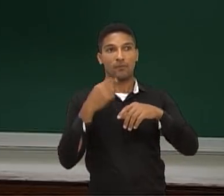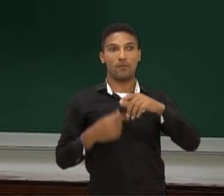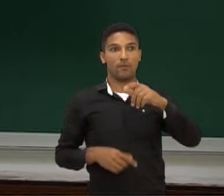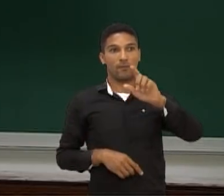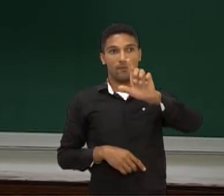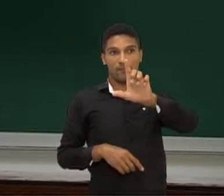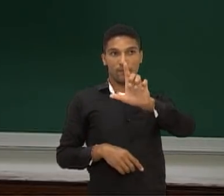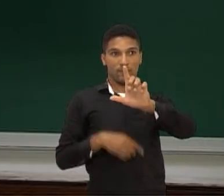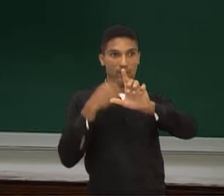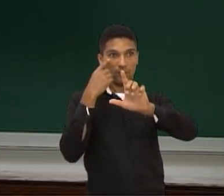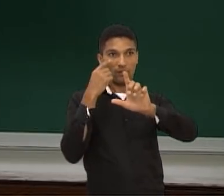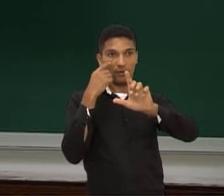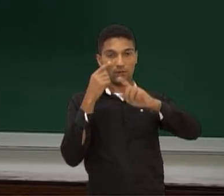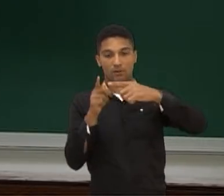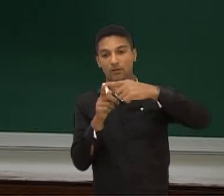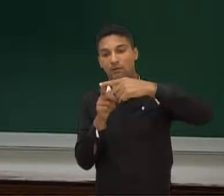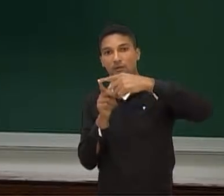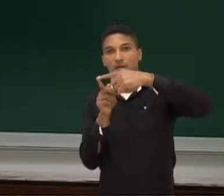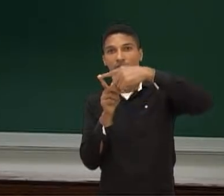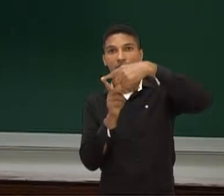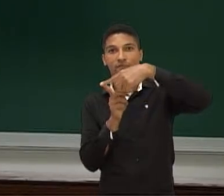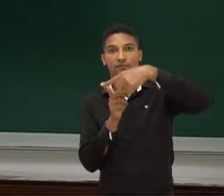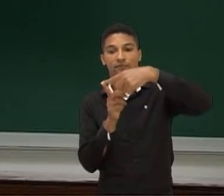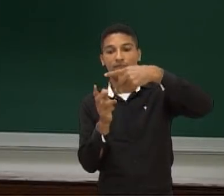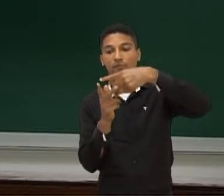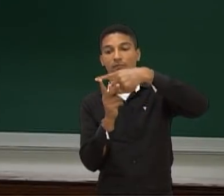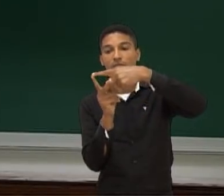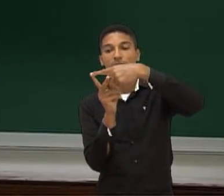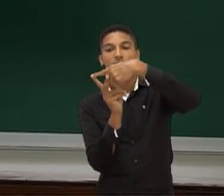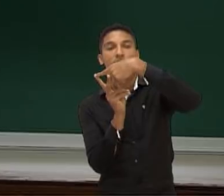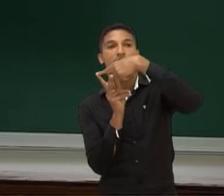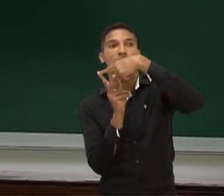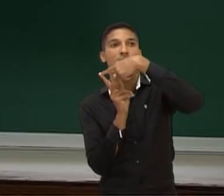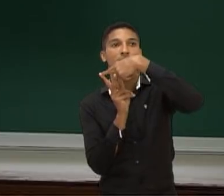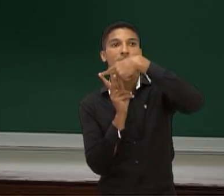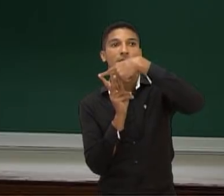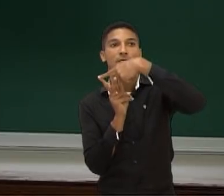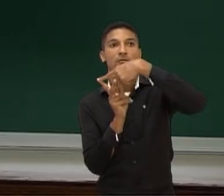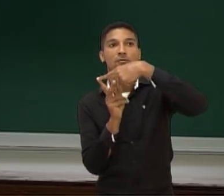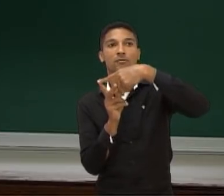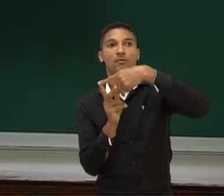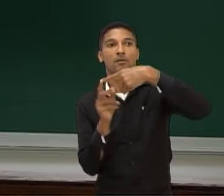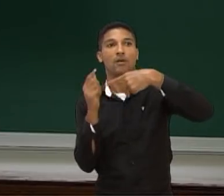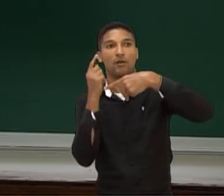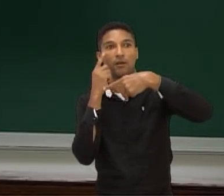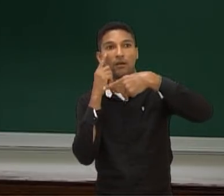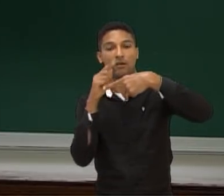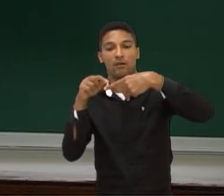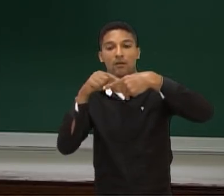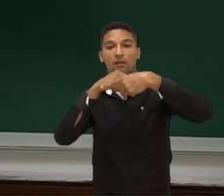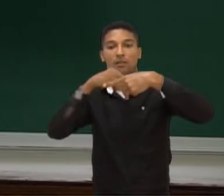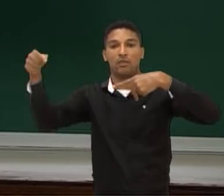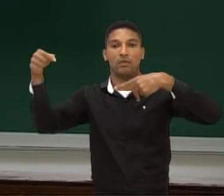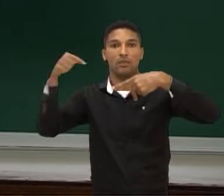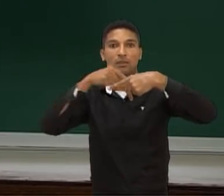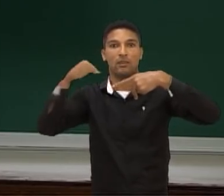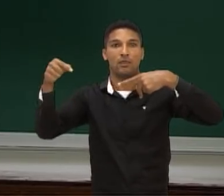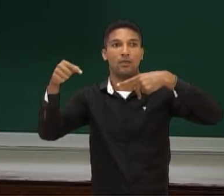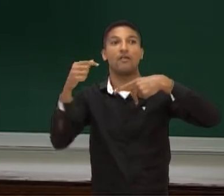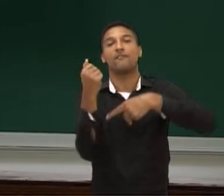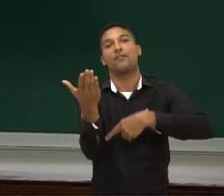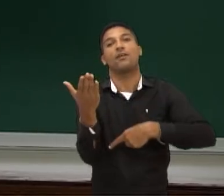reta, mas a partir do momento que eu saí desse cantinho aqui da seta e fui até lá, ficou um pedacinho para